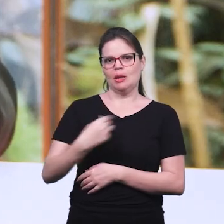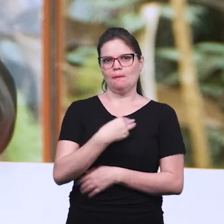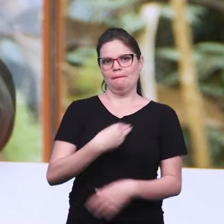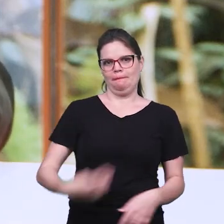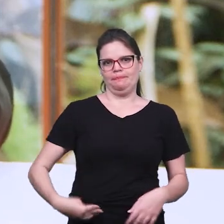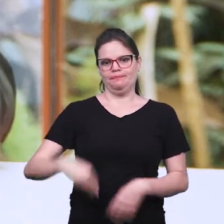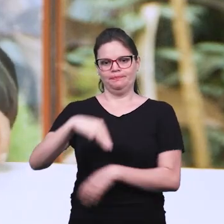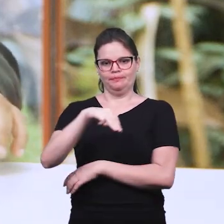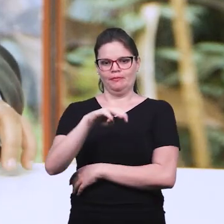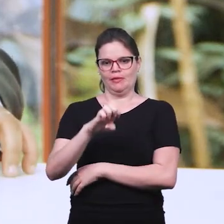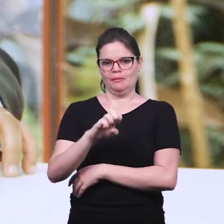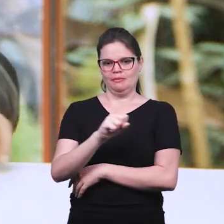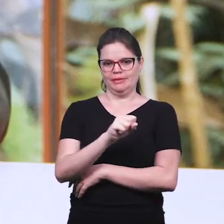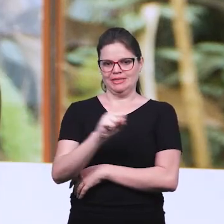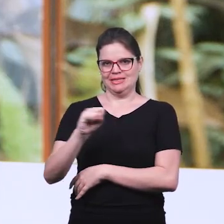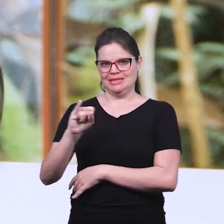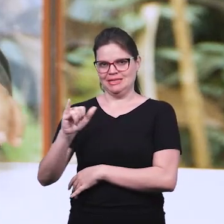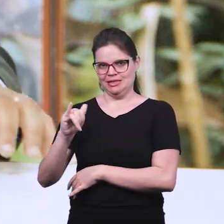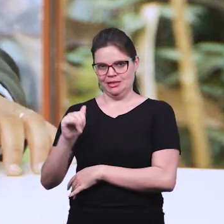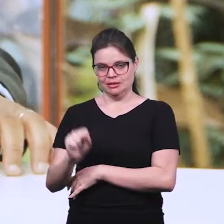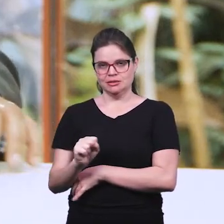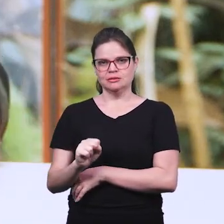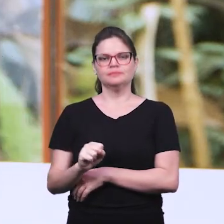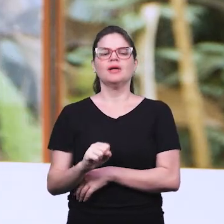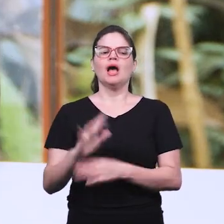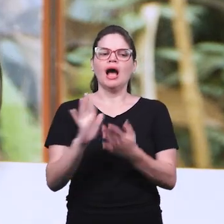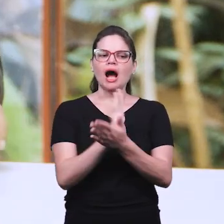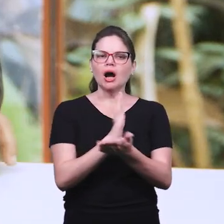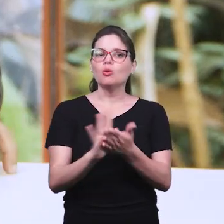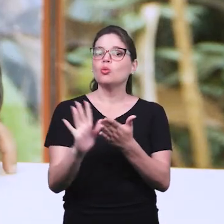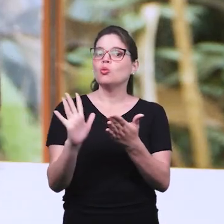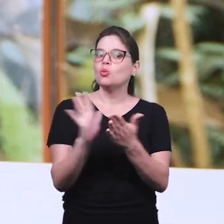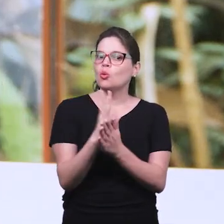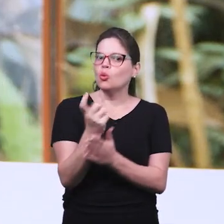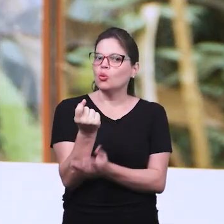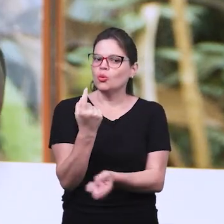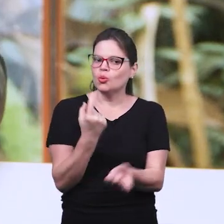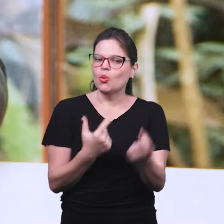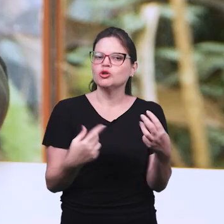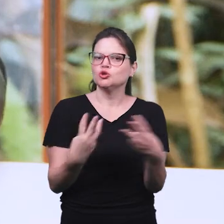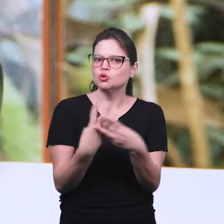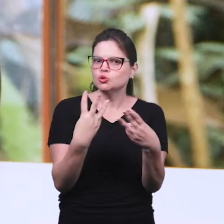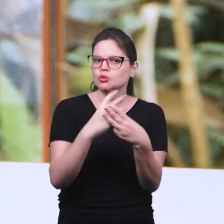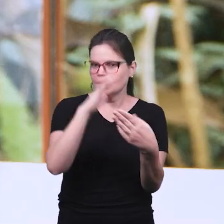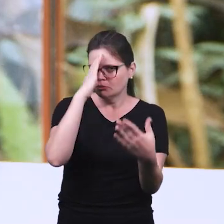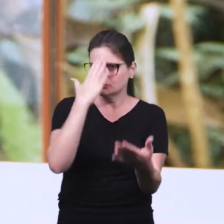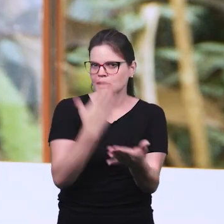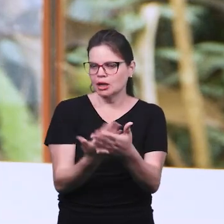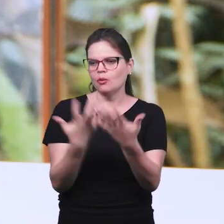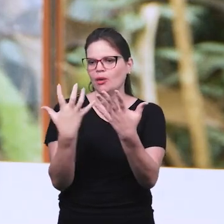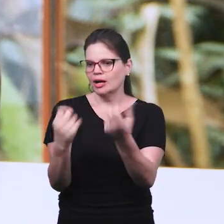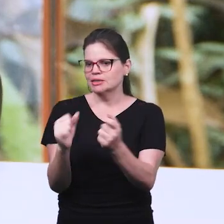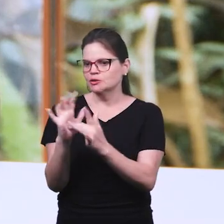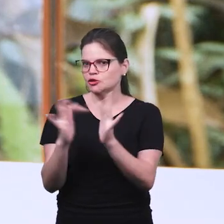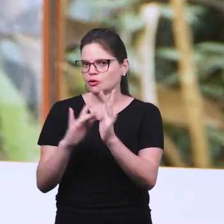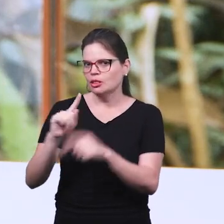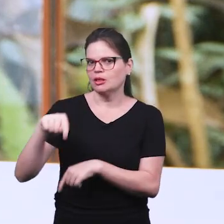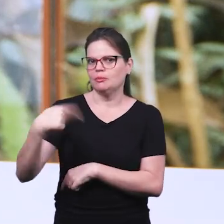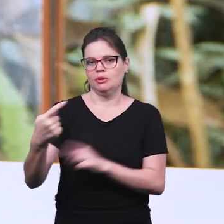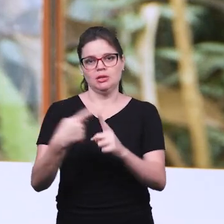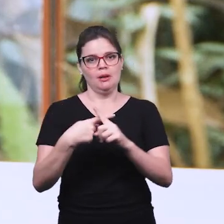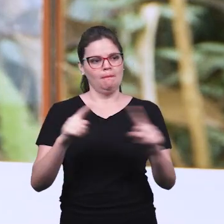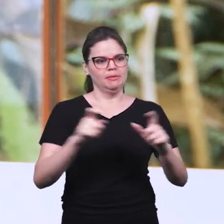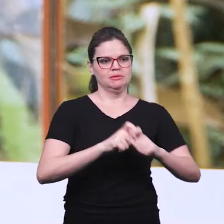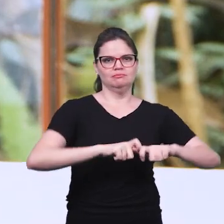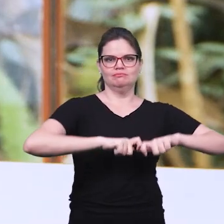que alguns judeus tenham crido, tenham sido discípulos, tenham seguido ao Senhor Jesus, a igreja, originalmente, os primeiros membros da igreja